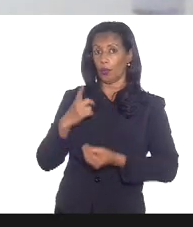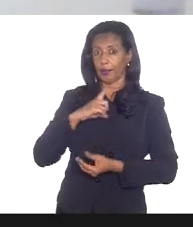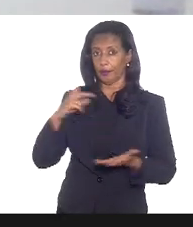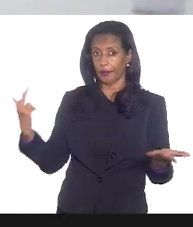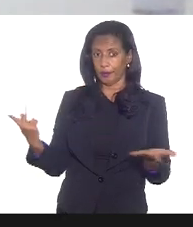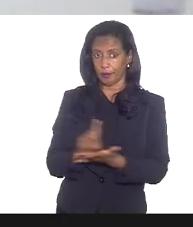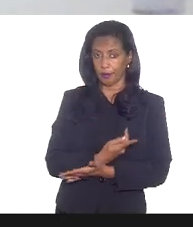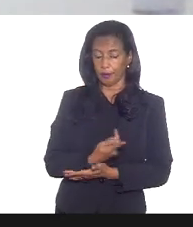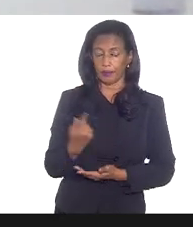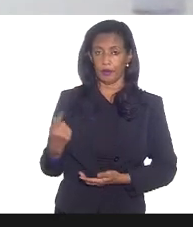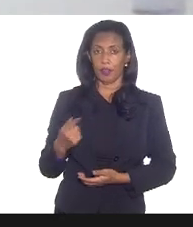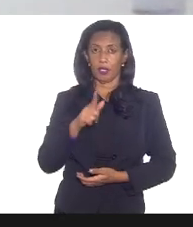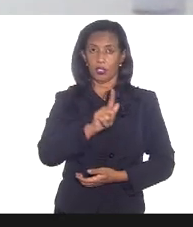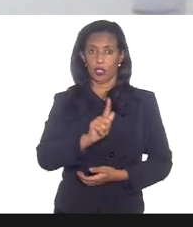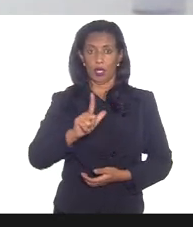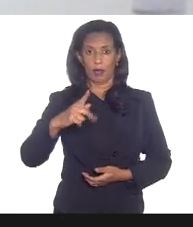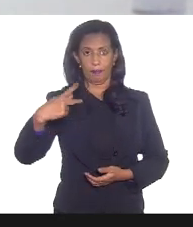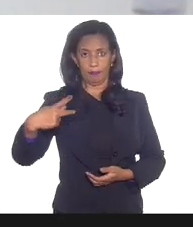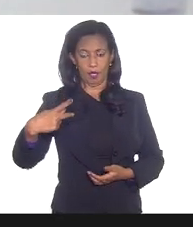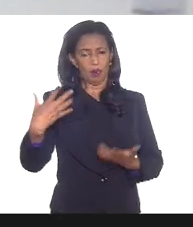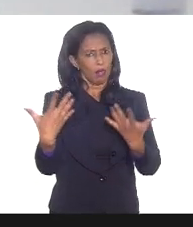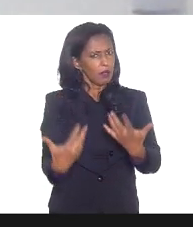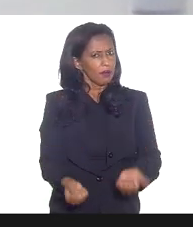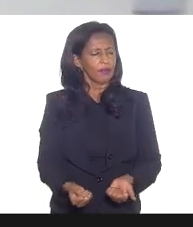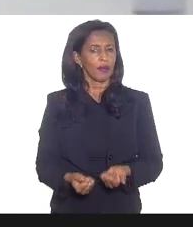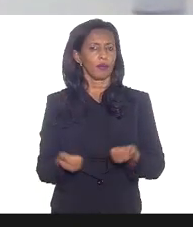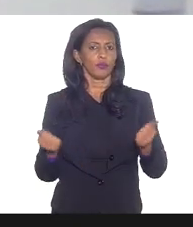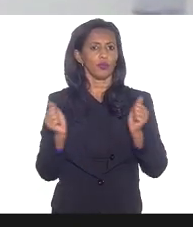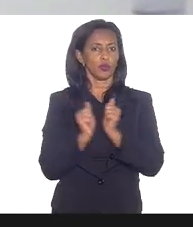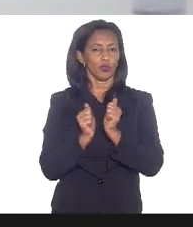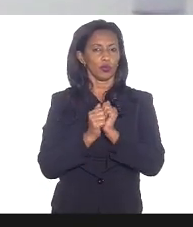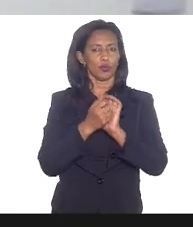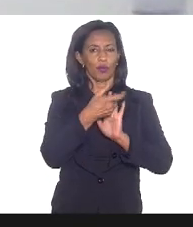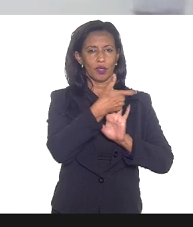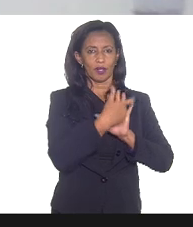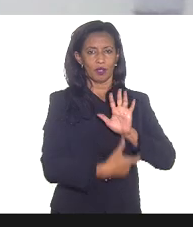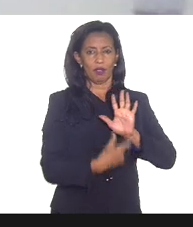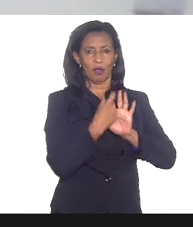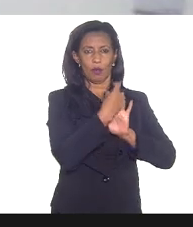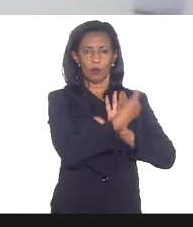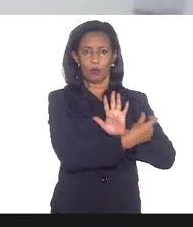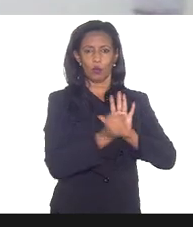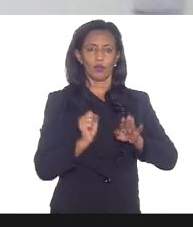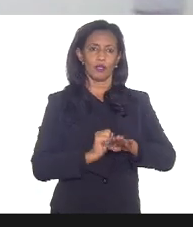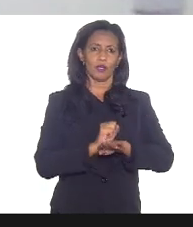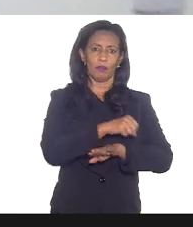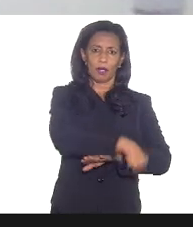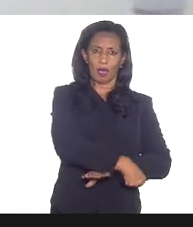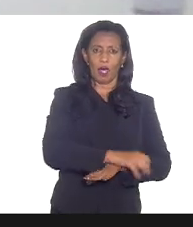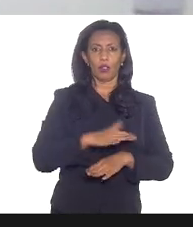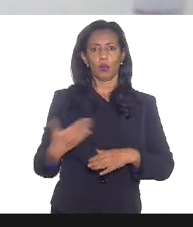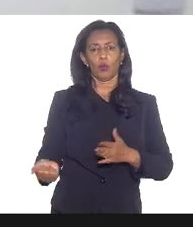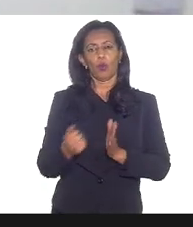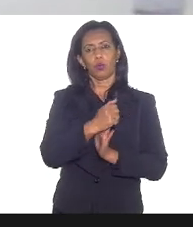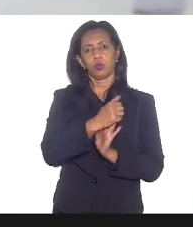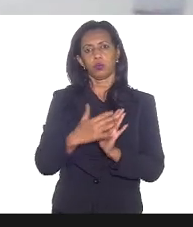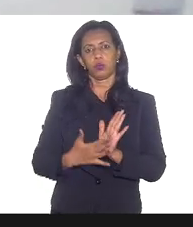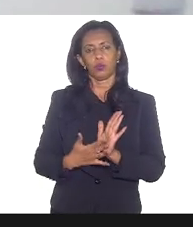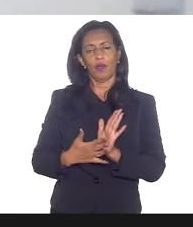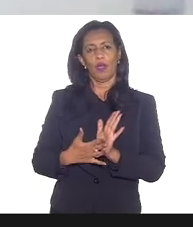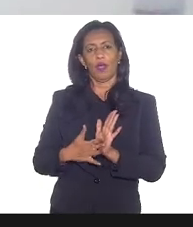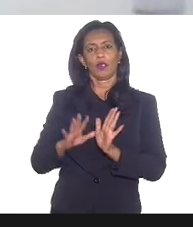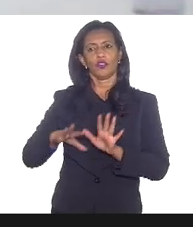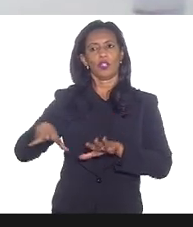atualmente através da GLP. E vamos, né, então, fazer essa agenda com a organização do seminário, com atividades